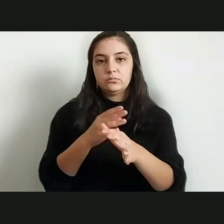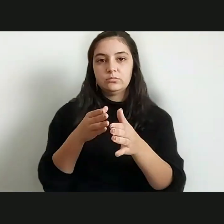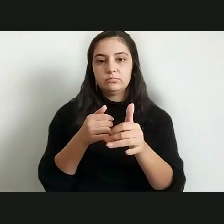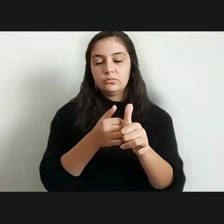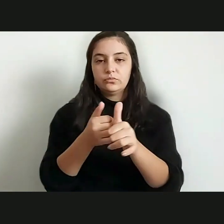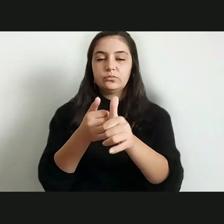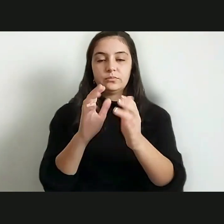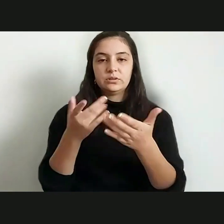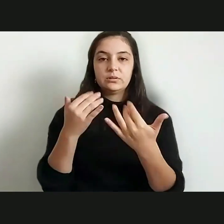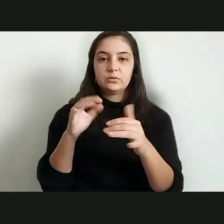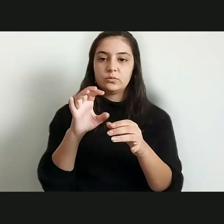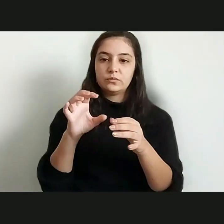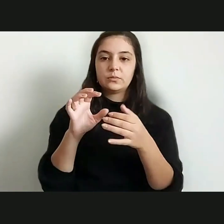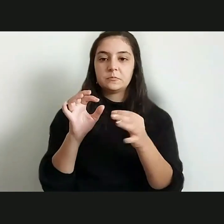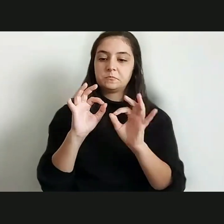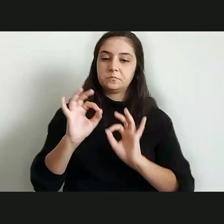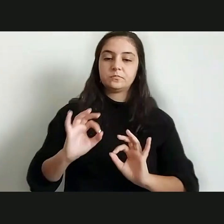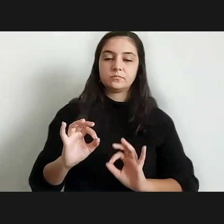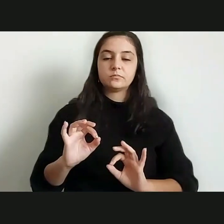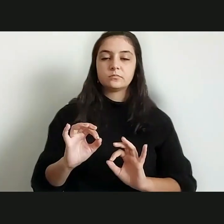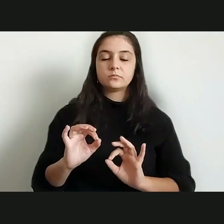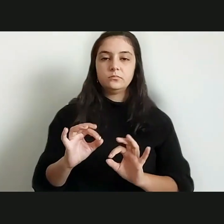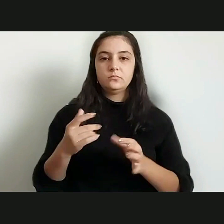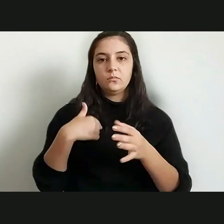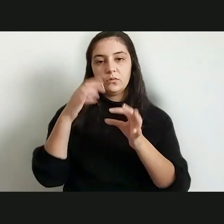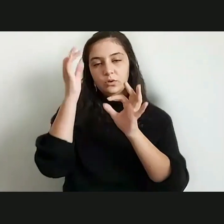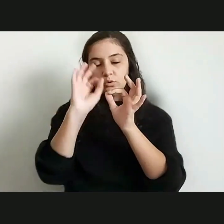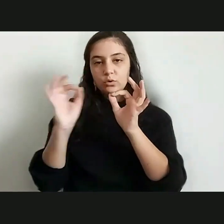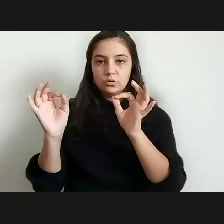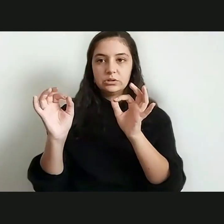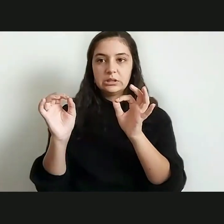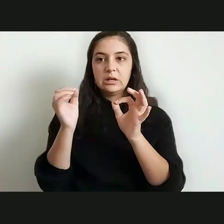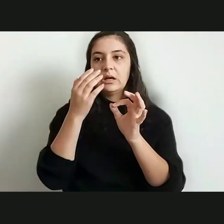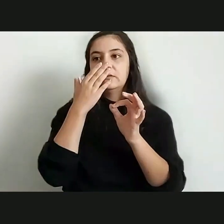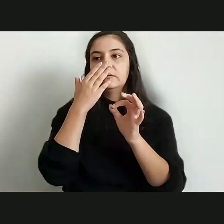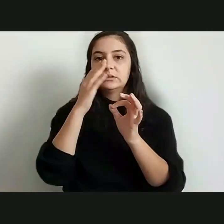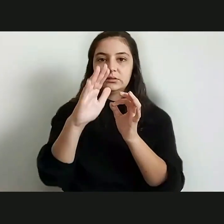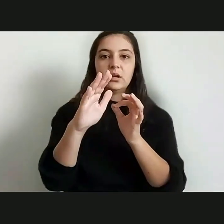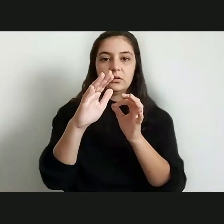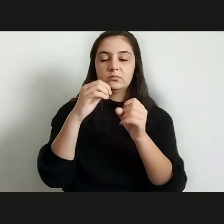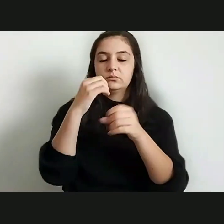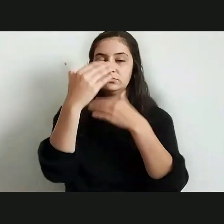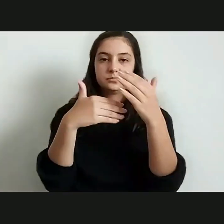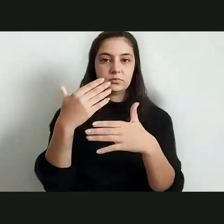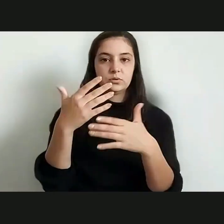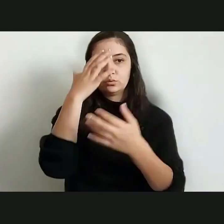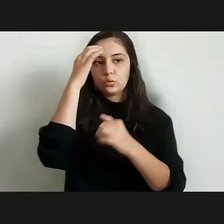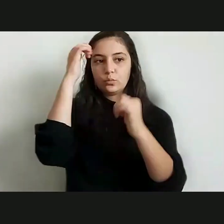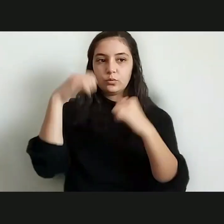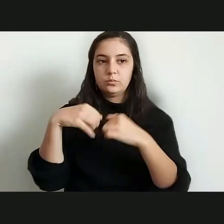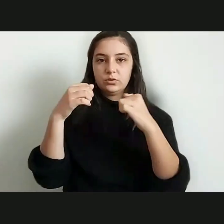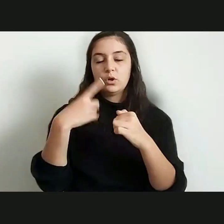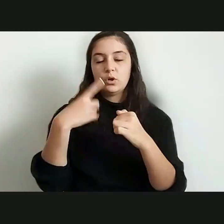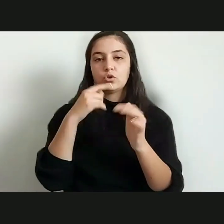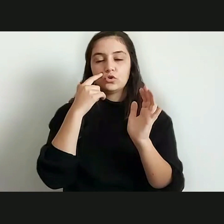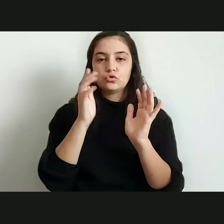forma integrada e articulada. E é isto que dá sentido a este nível, digamos, avançado de compromisso, que nós já estamos a assistir em Portugal,